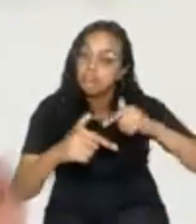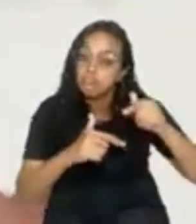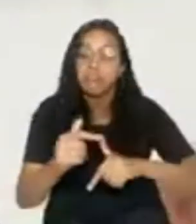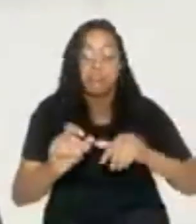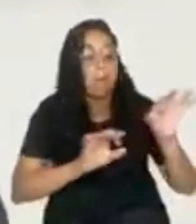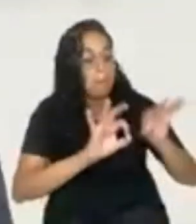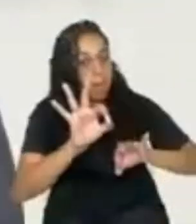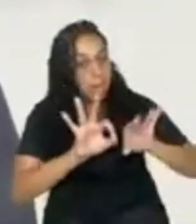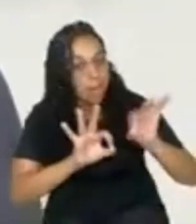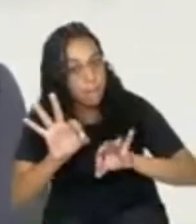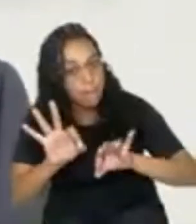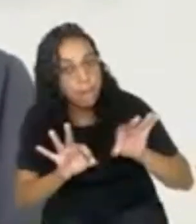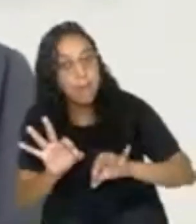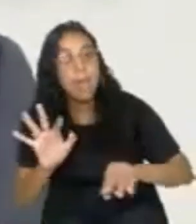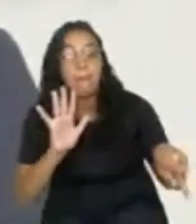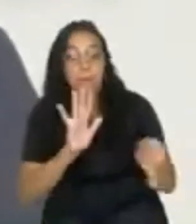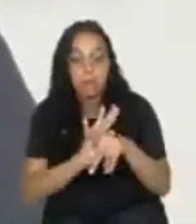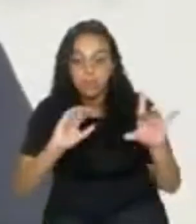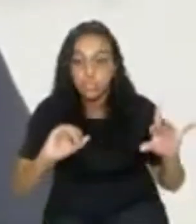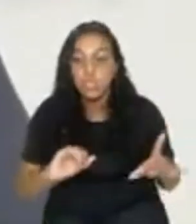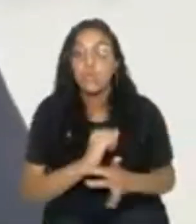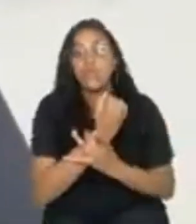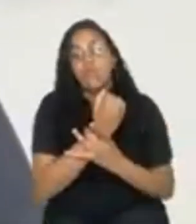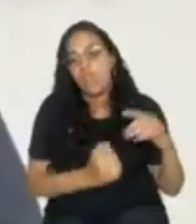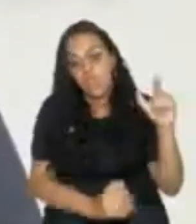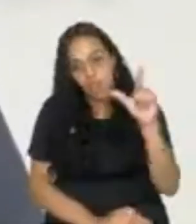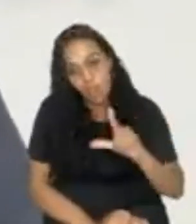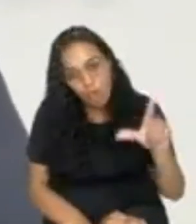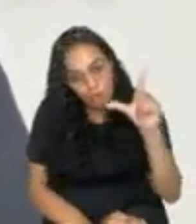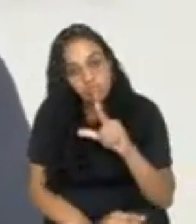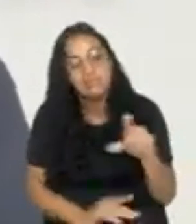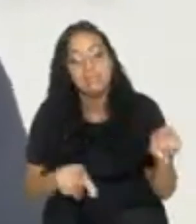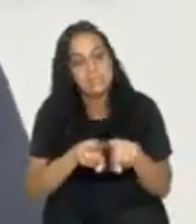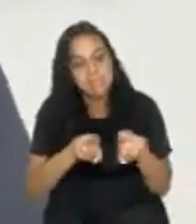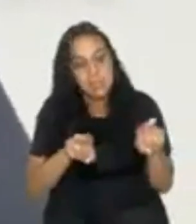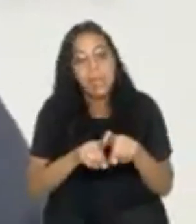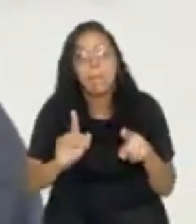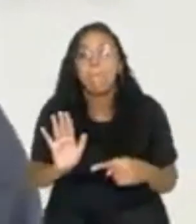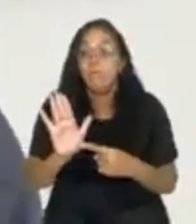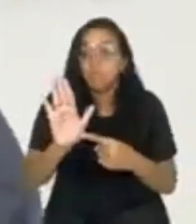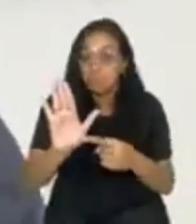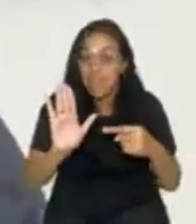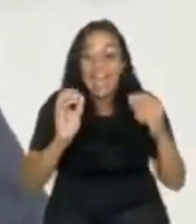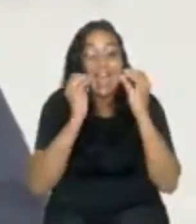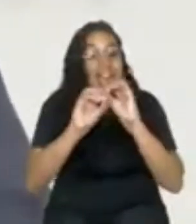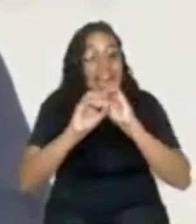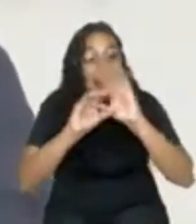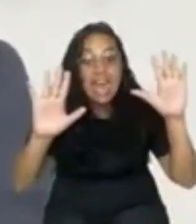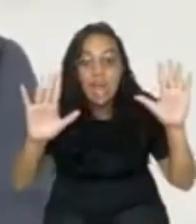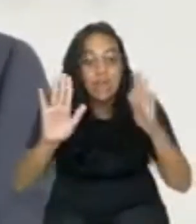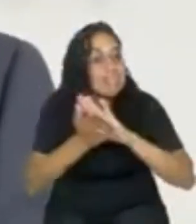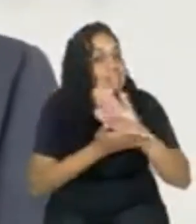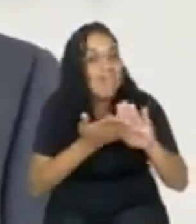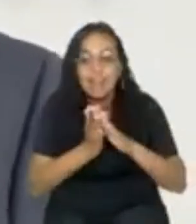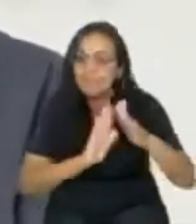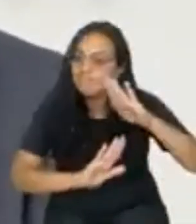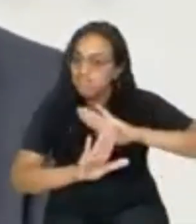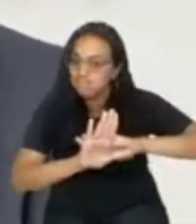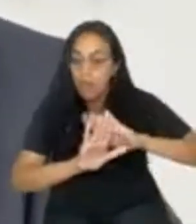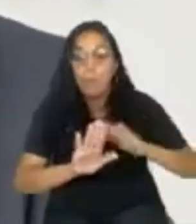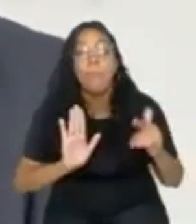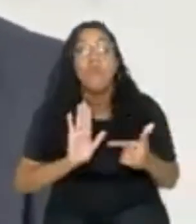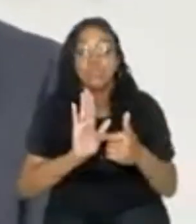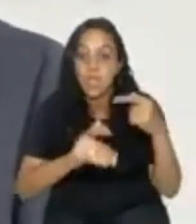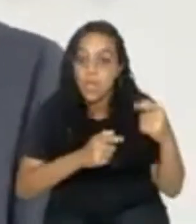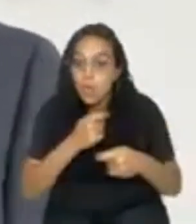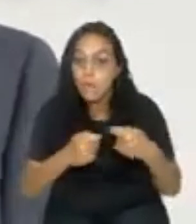no aperfeiçoamento dos corretores de seguros e, obviamente, na defesa intransigente dessa categoria econômica